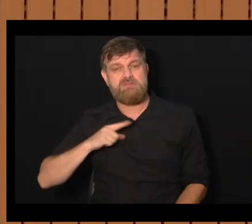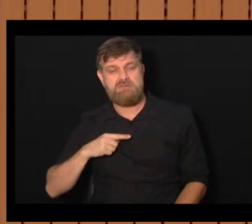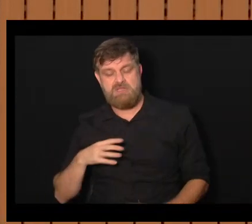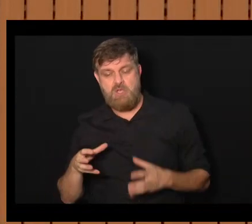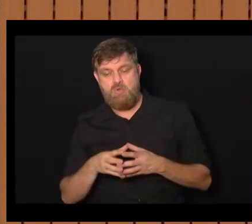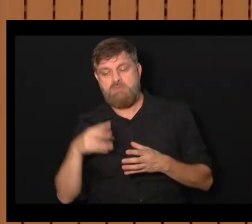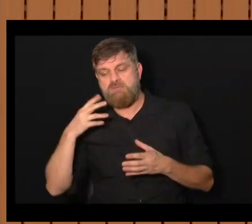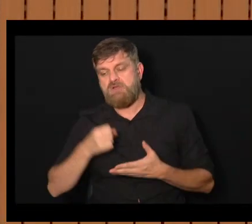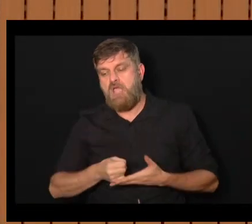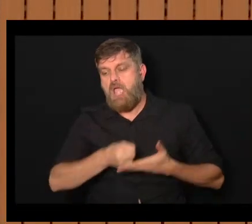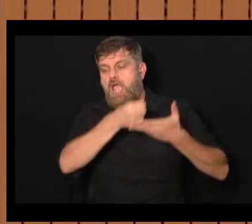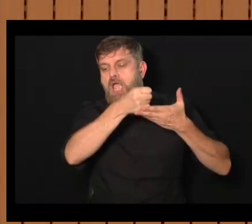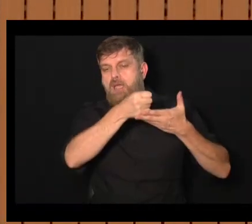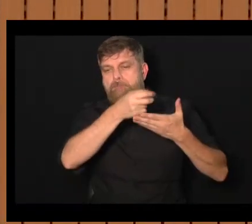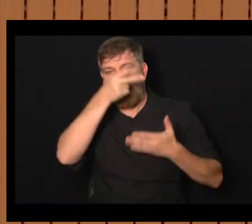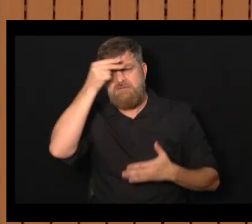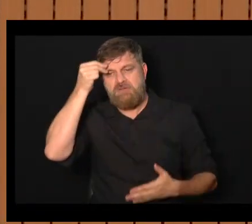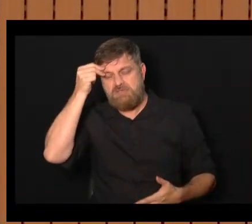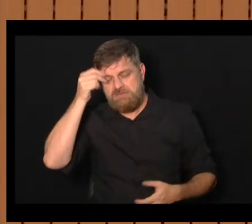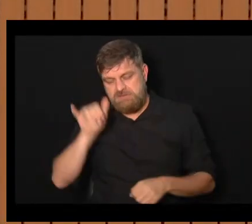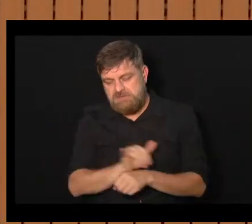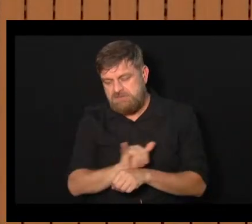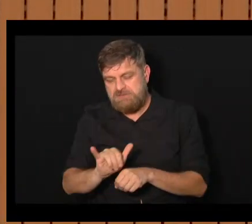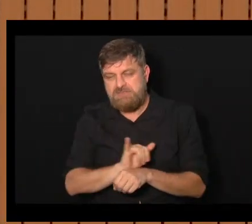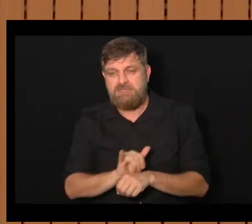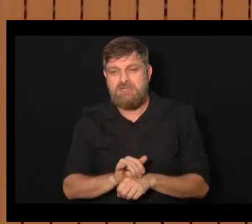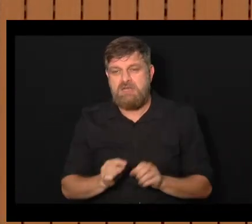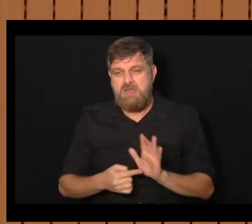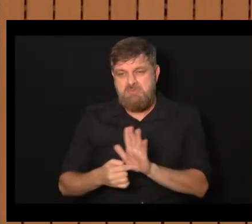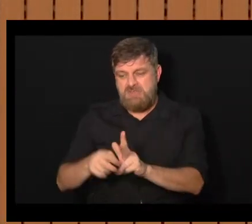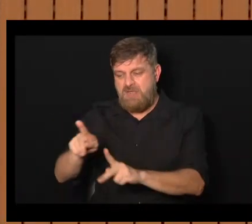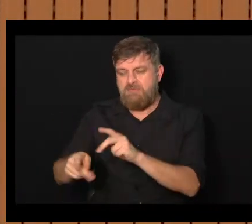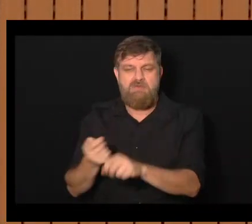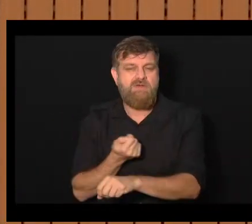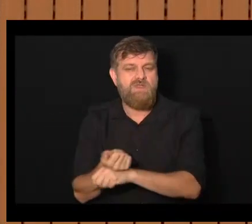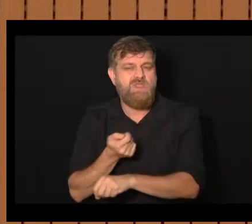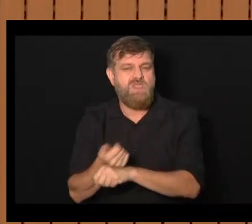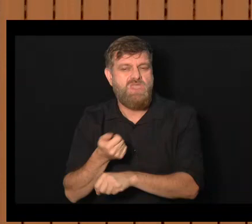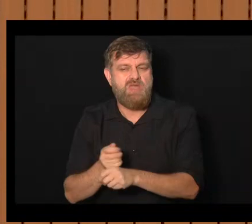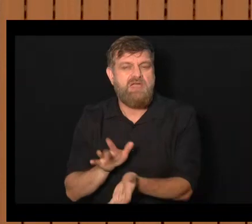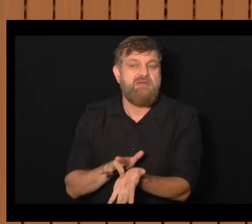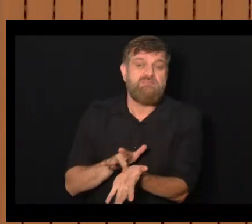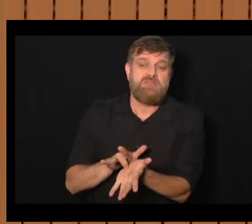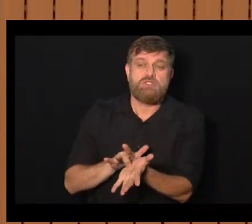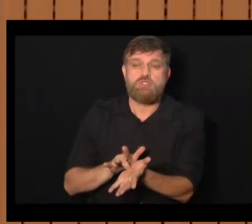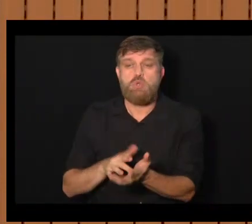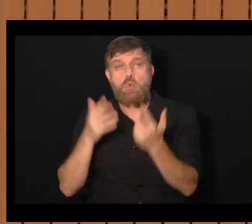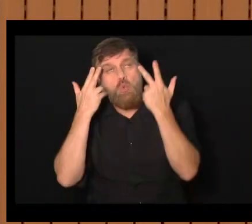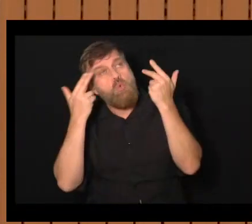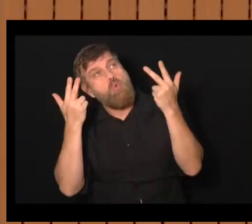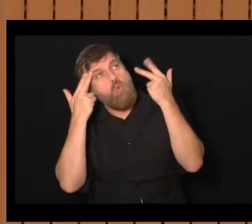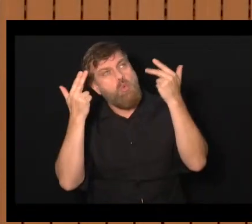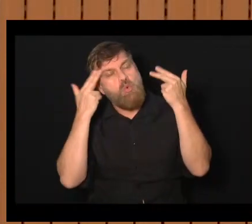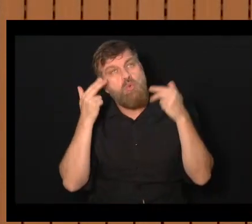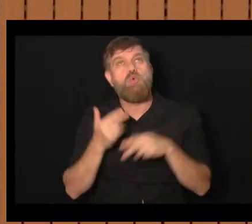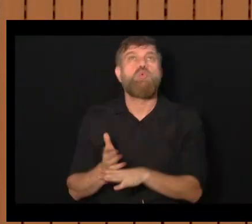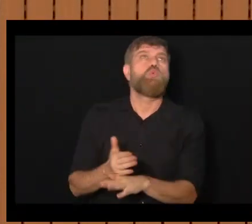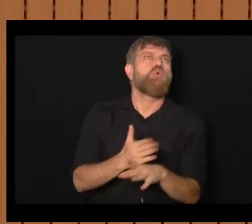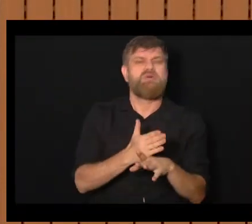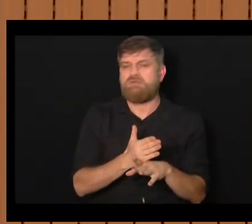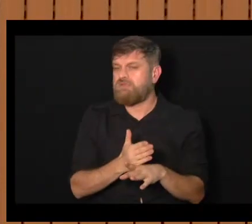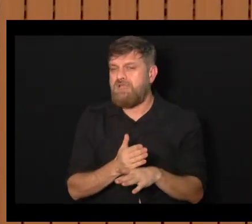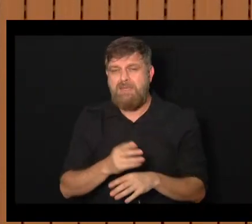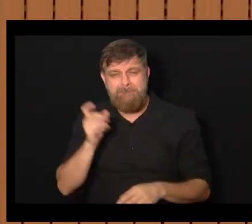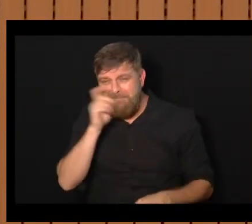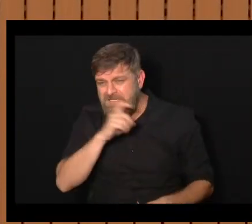governo tentando, de tudo que é jeito, vender fumaça à população e fingir que está tudo bem. Não está tudo bem. Estou,